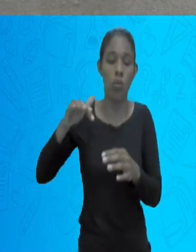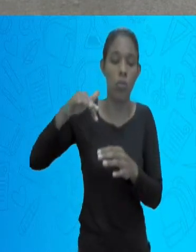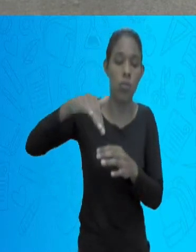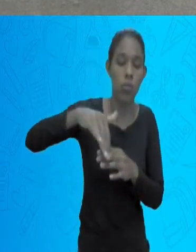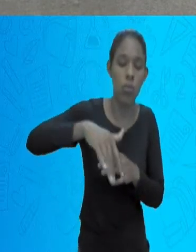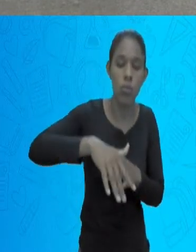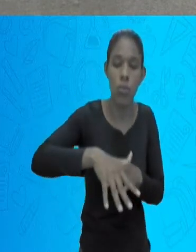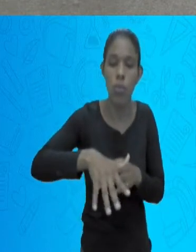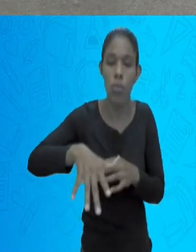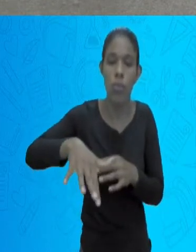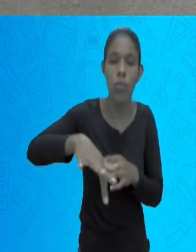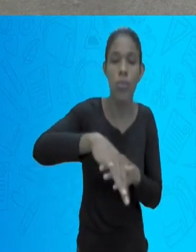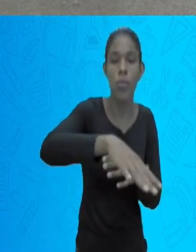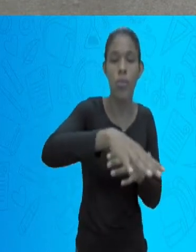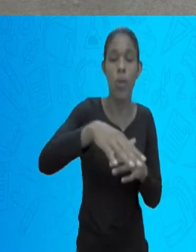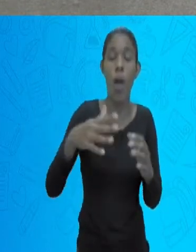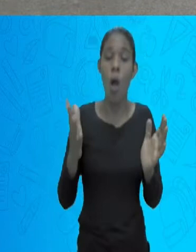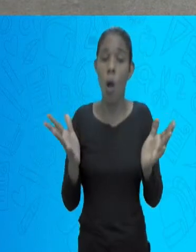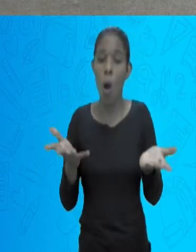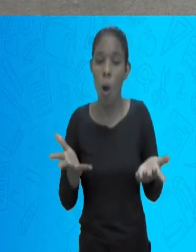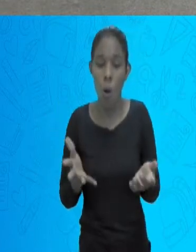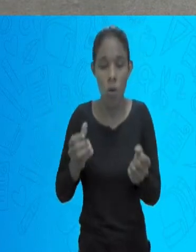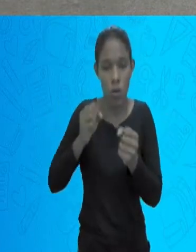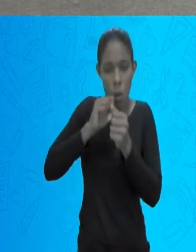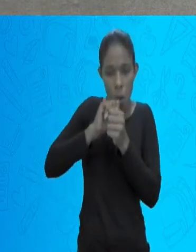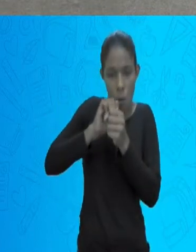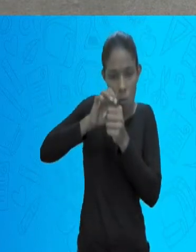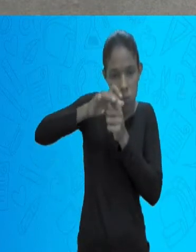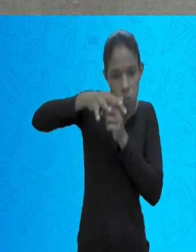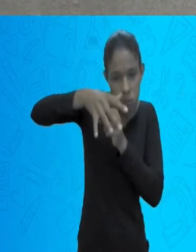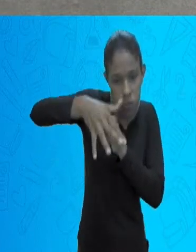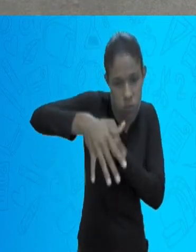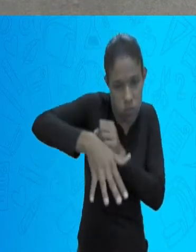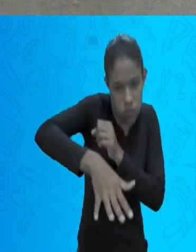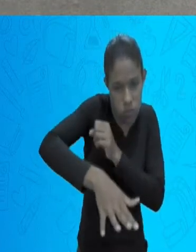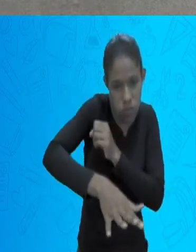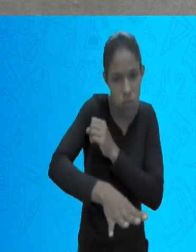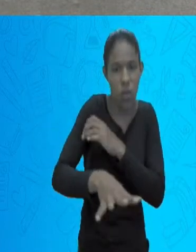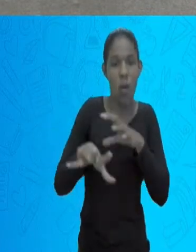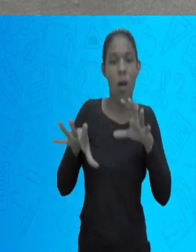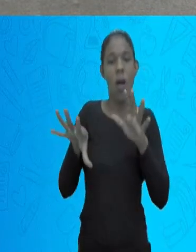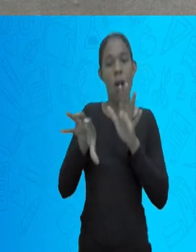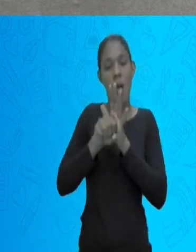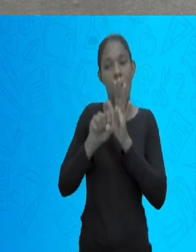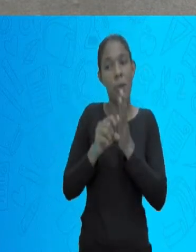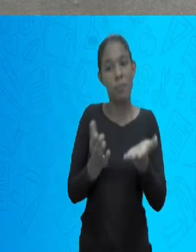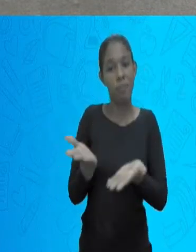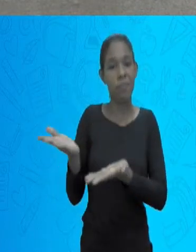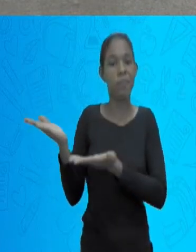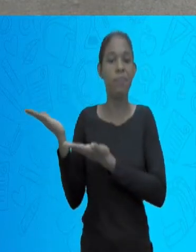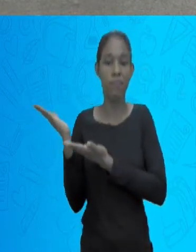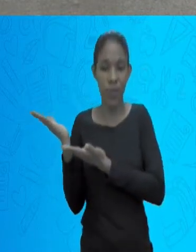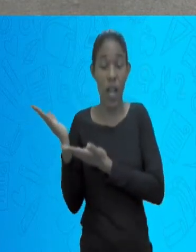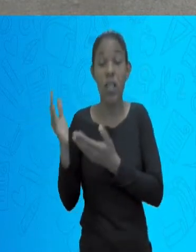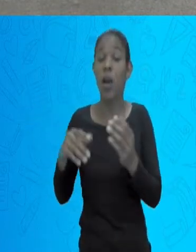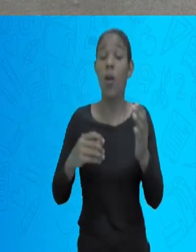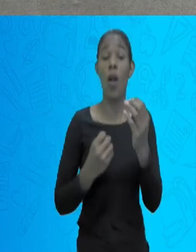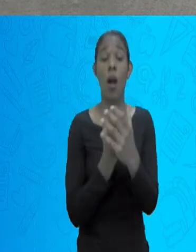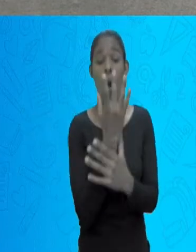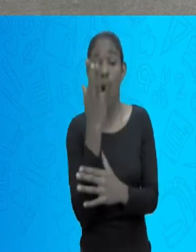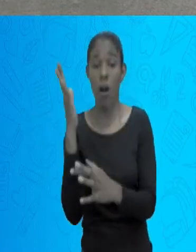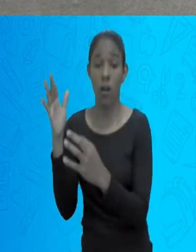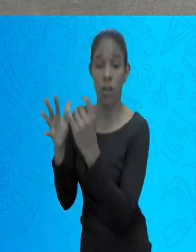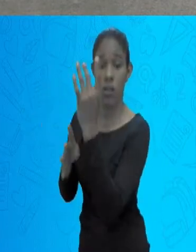do Iguaçu. Então, a própria natureza modificou aquela paisagem. Ela não era